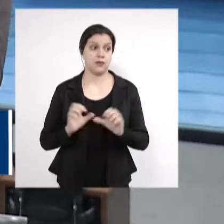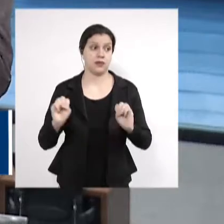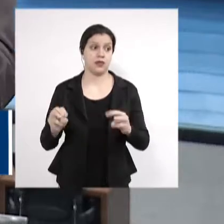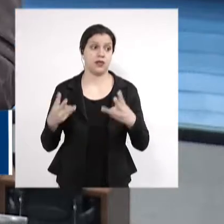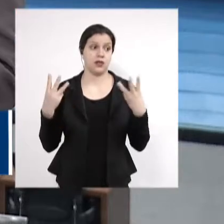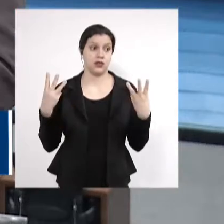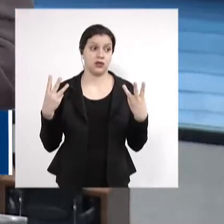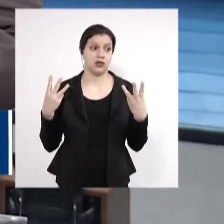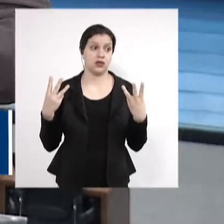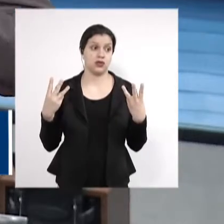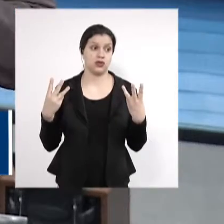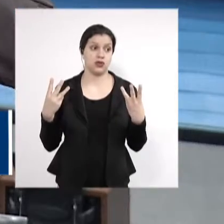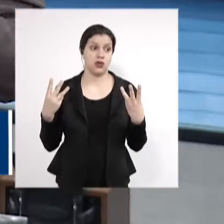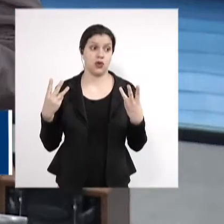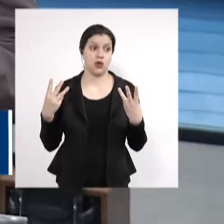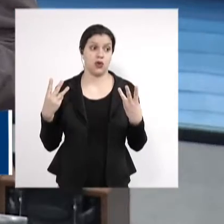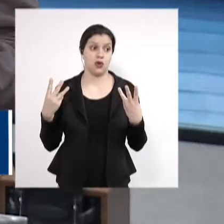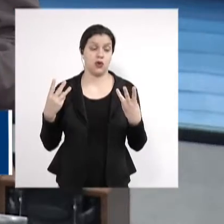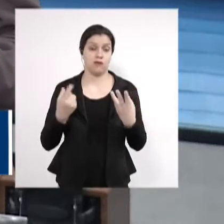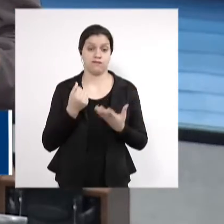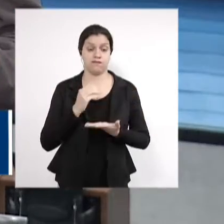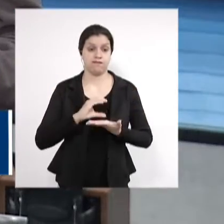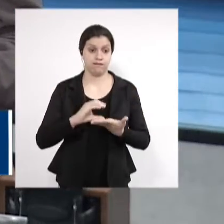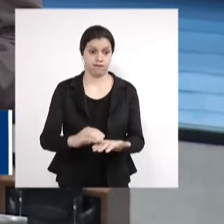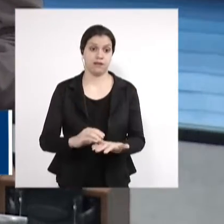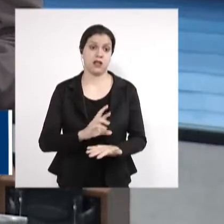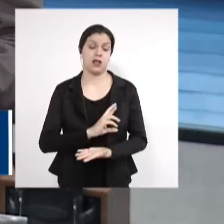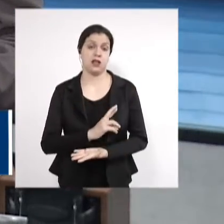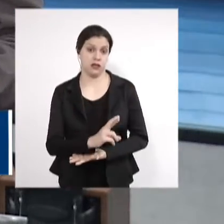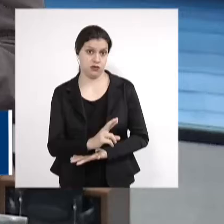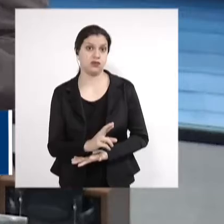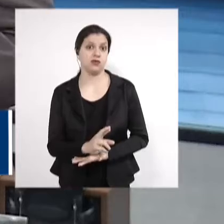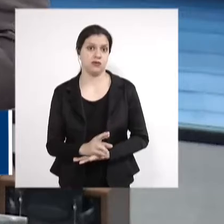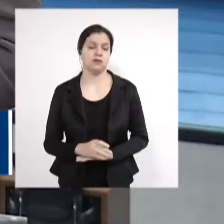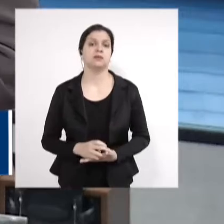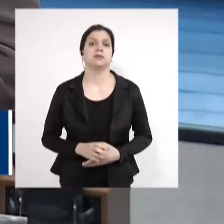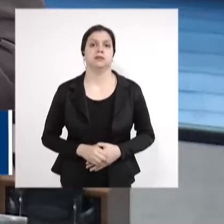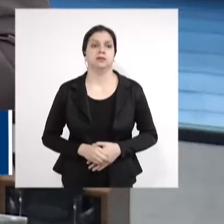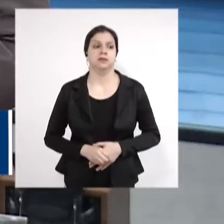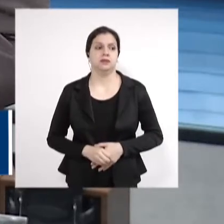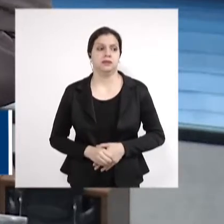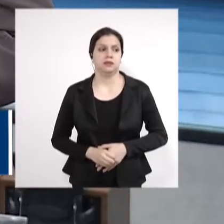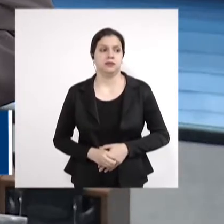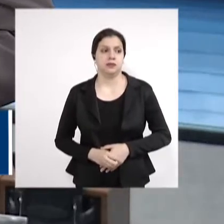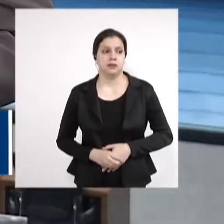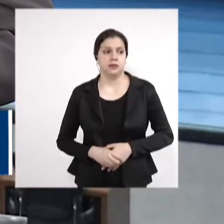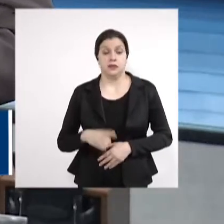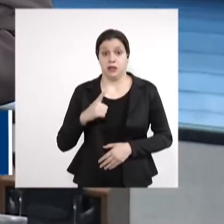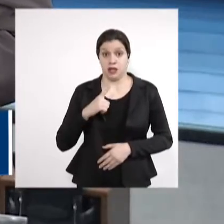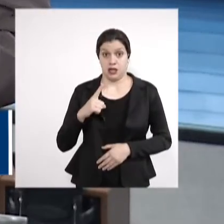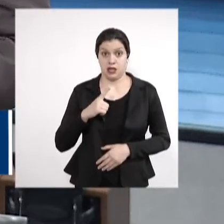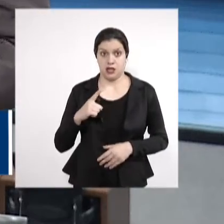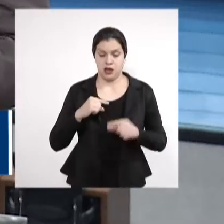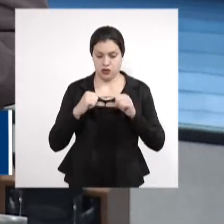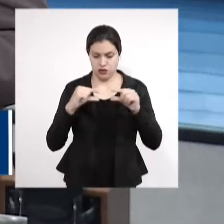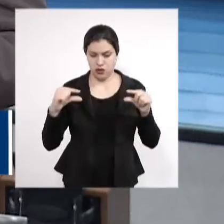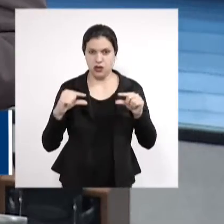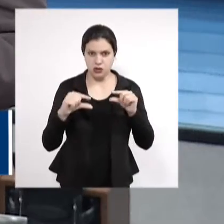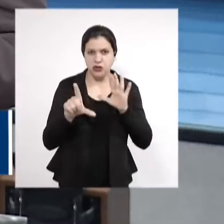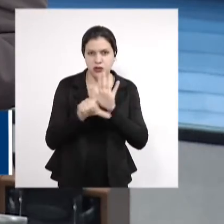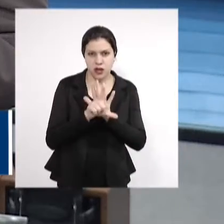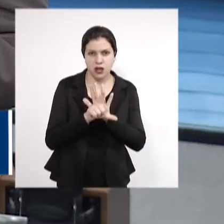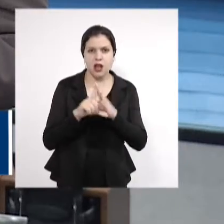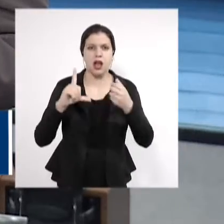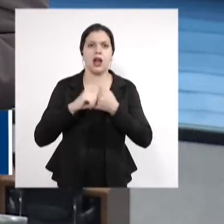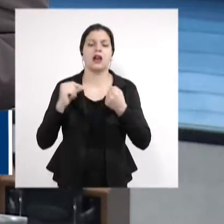shows de qualquer prática, investimentos em eventos assim, nesse sentido, religiosos. Até tem o trecho da lei até que eu peguei, Marité, é